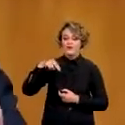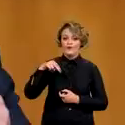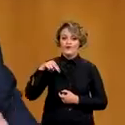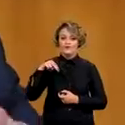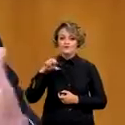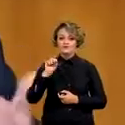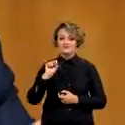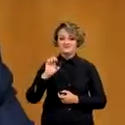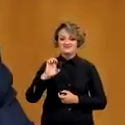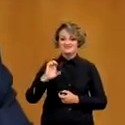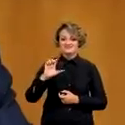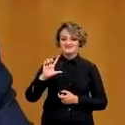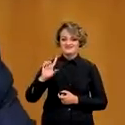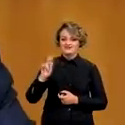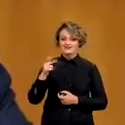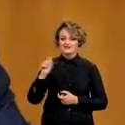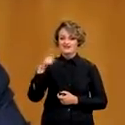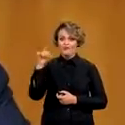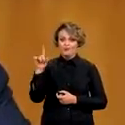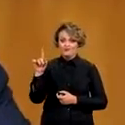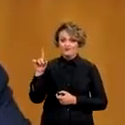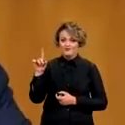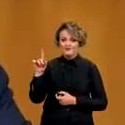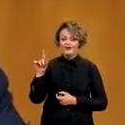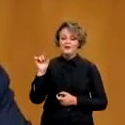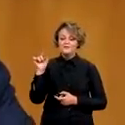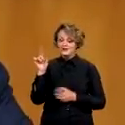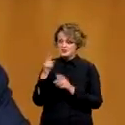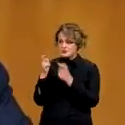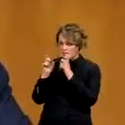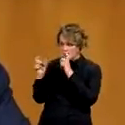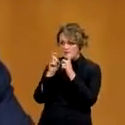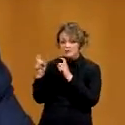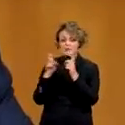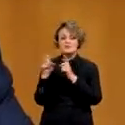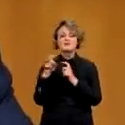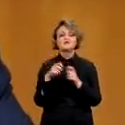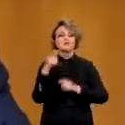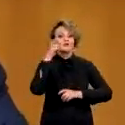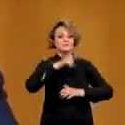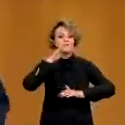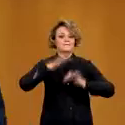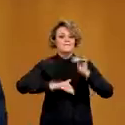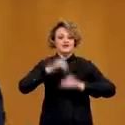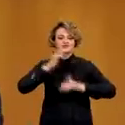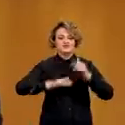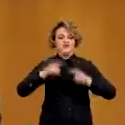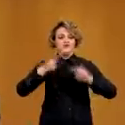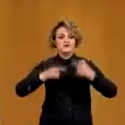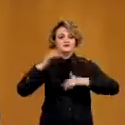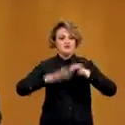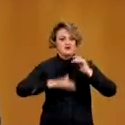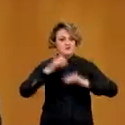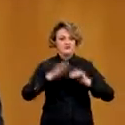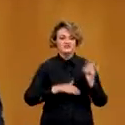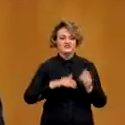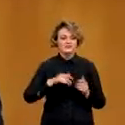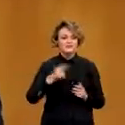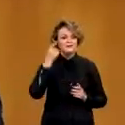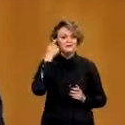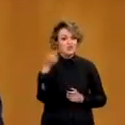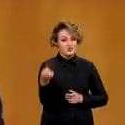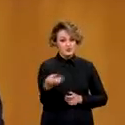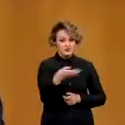que a gente tente transformar aquilo numa política a ser colocada em prática pelo governo. Só para você ter ideia, de